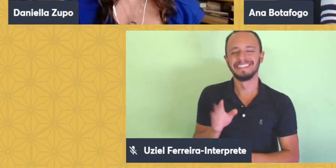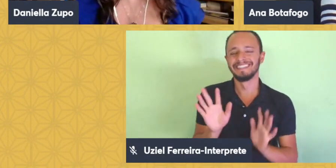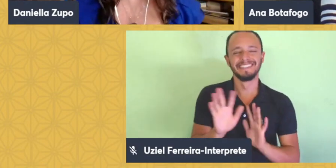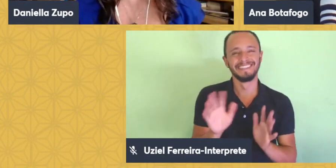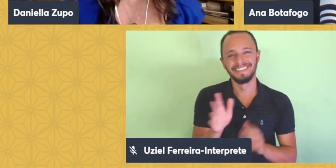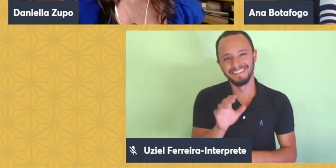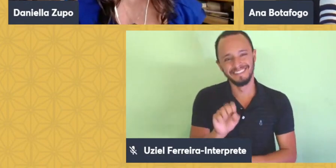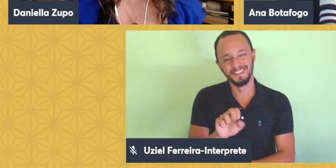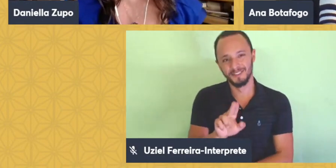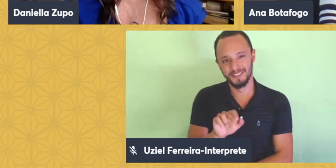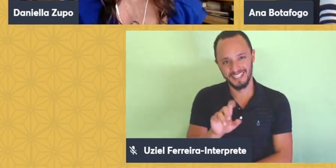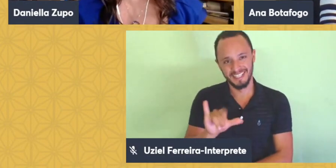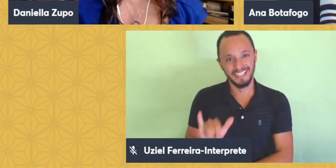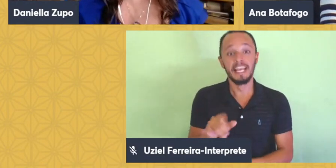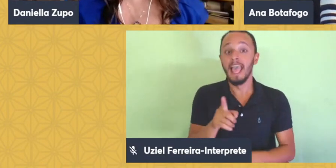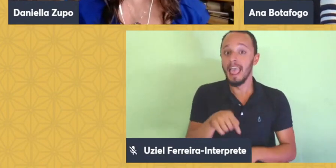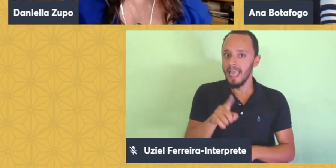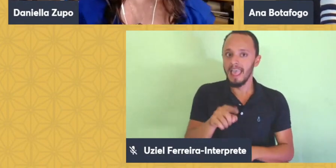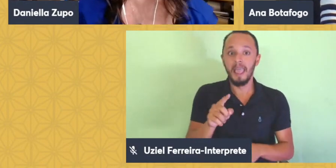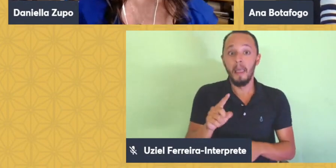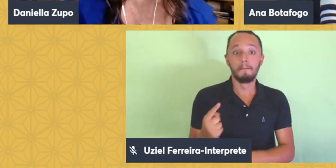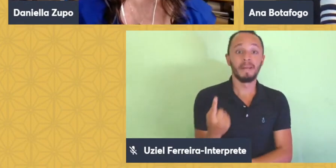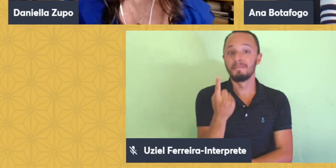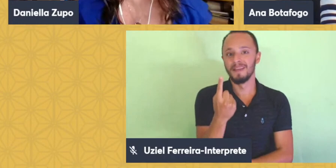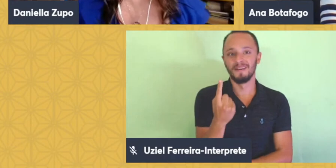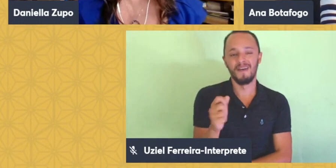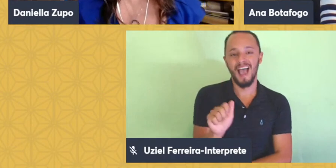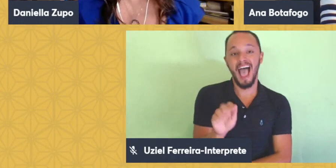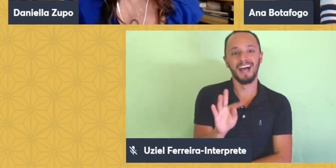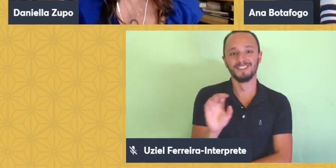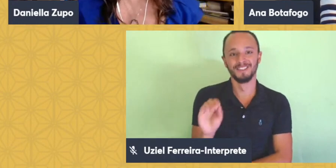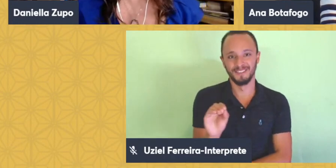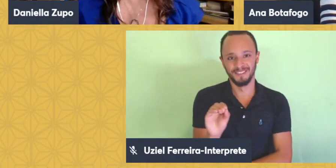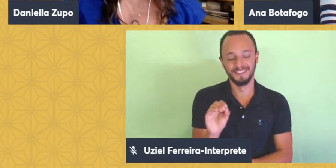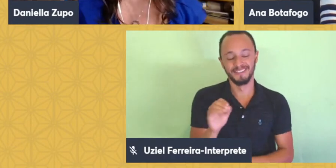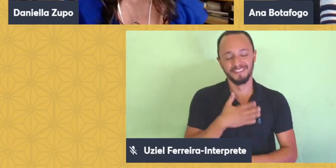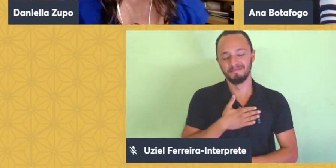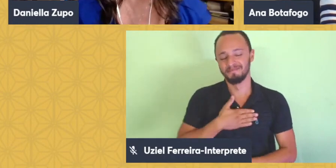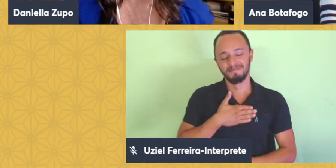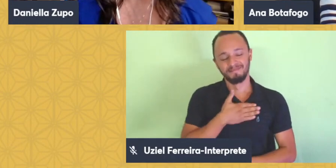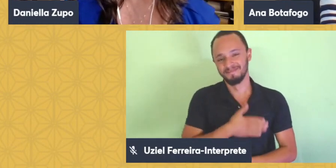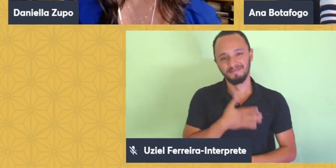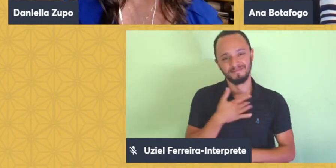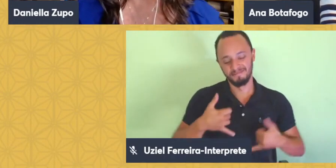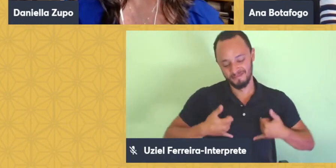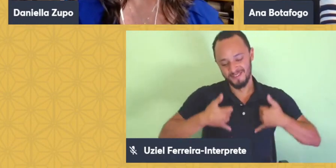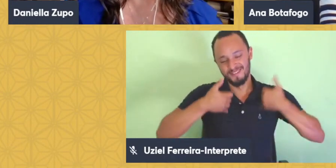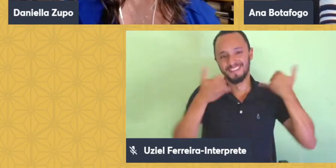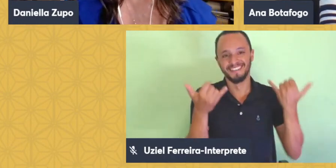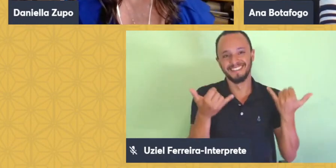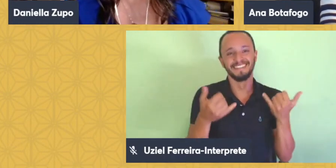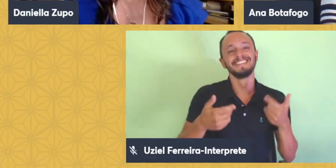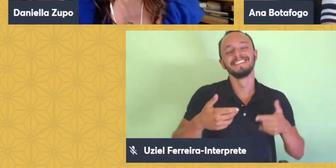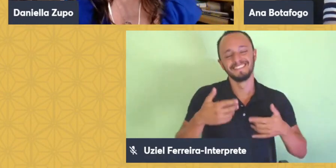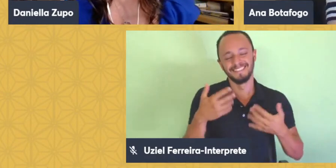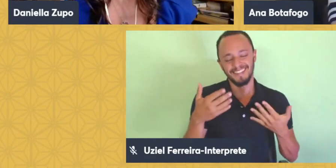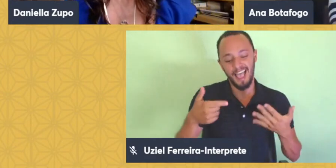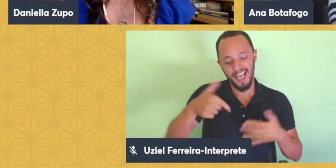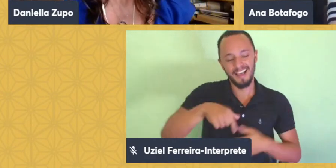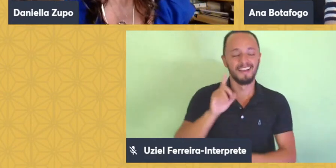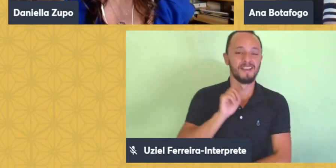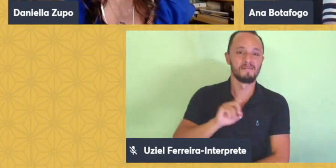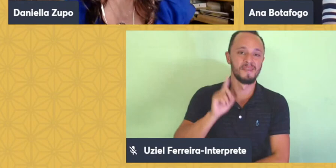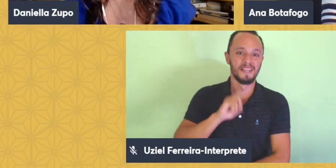querida dura criadora do primeiro ato esse grupo de dança que muito nos honra aqui em Minas Sueli